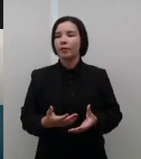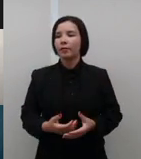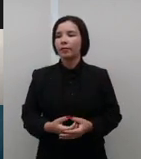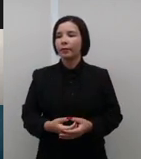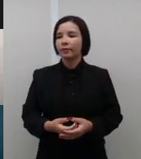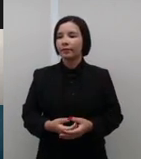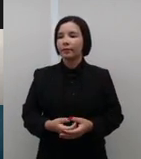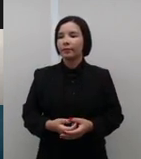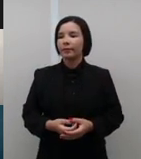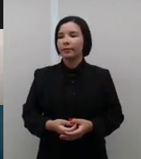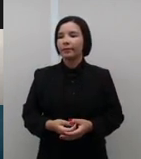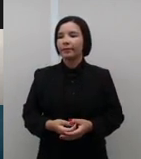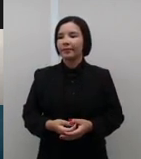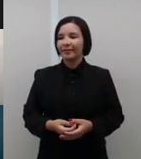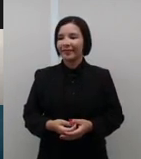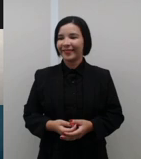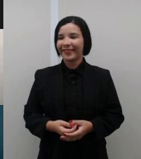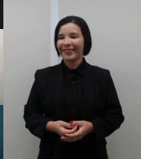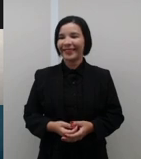Repito.